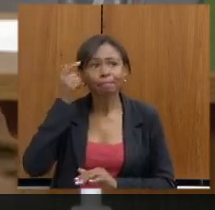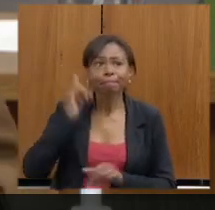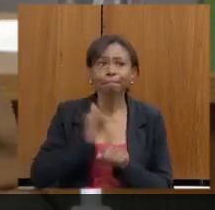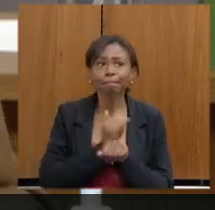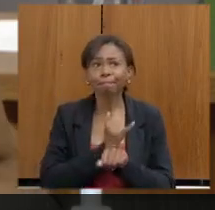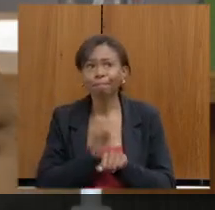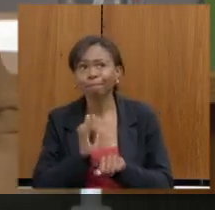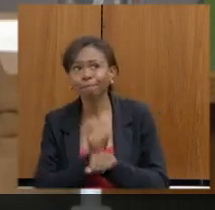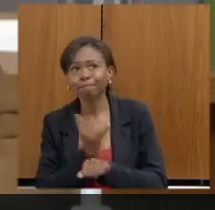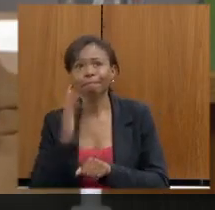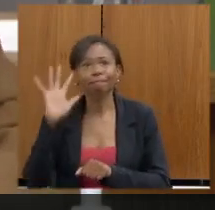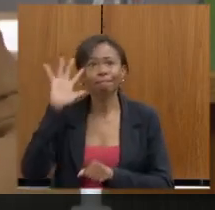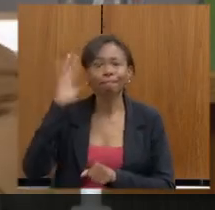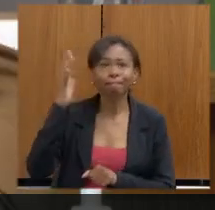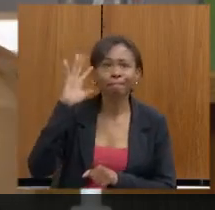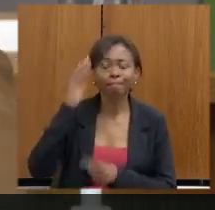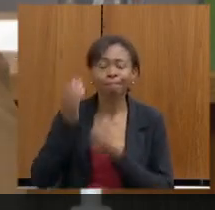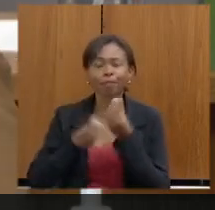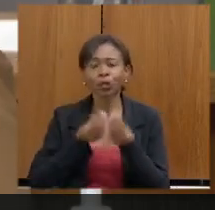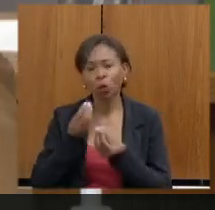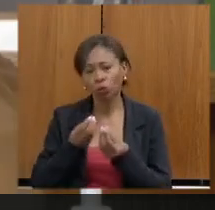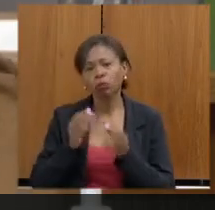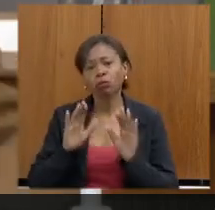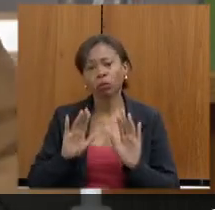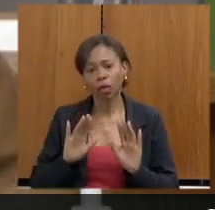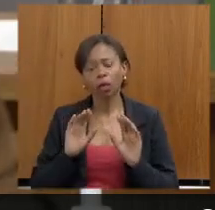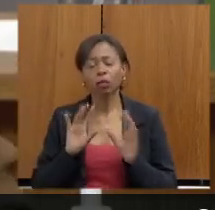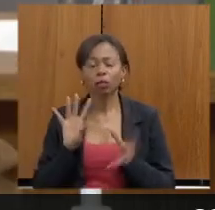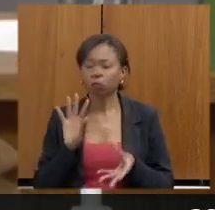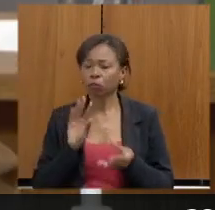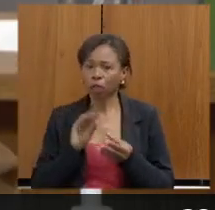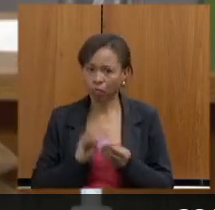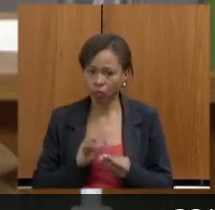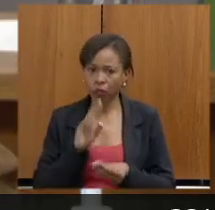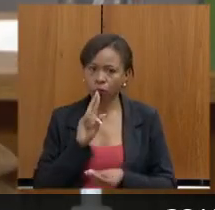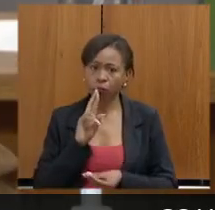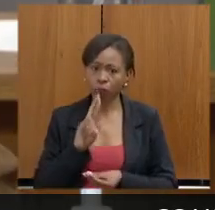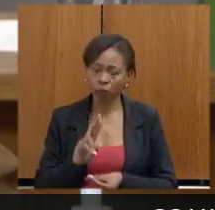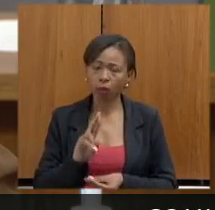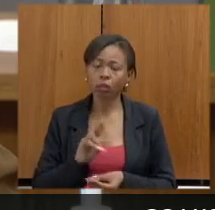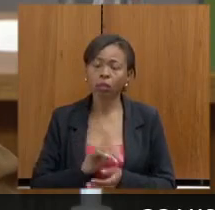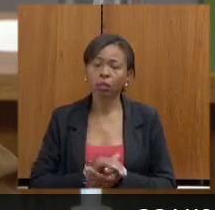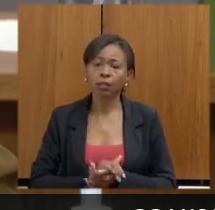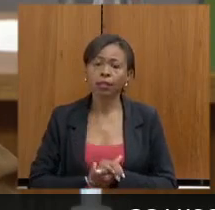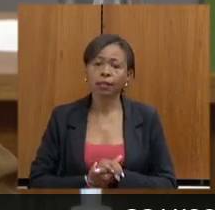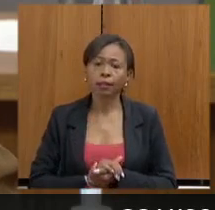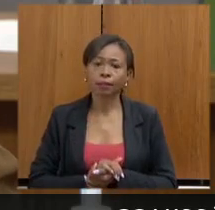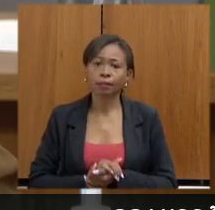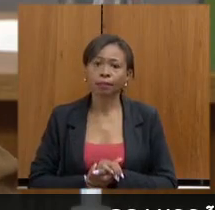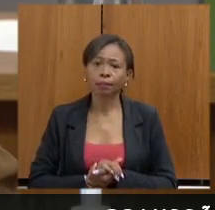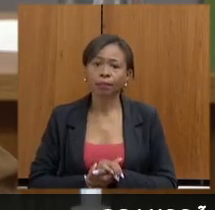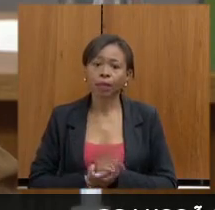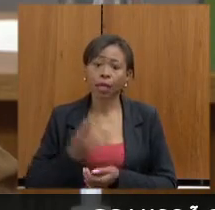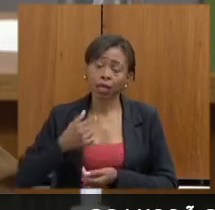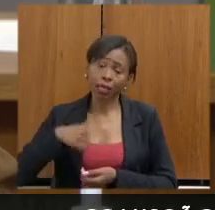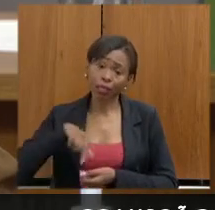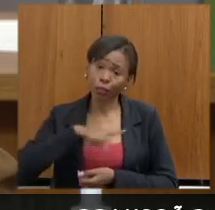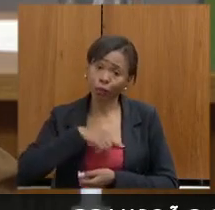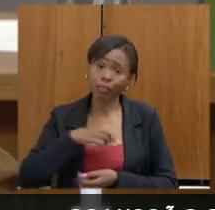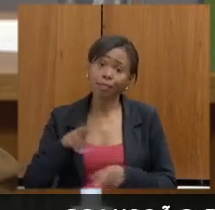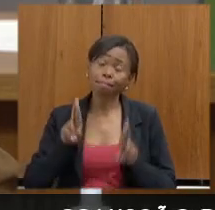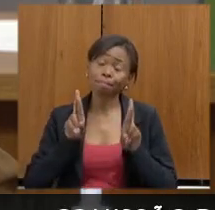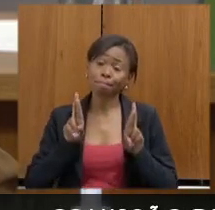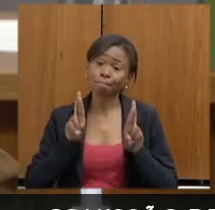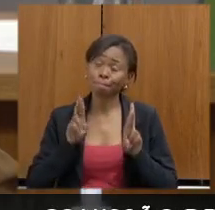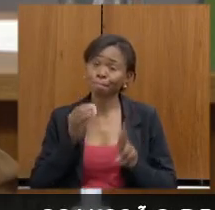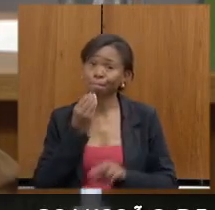é é isso que eu teria para dizer é e que bom e que a gente fica nessa